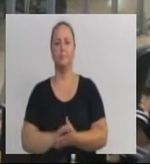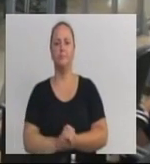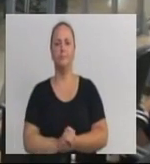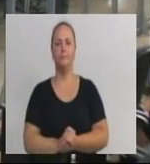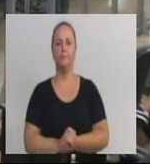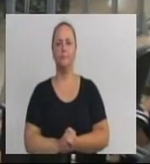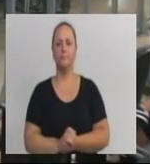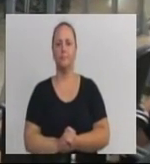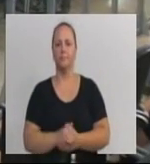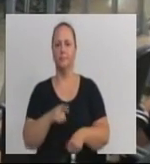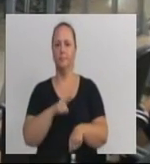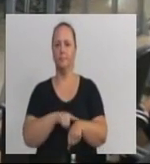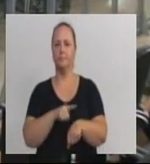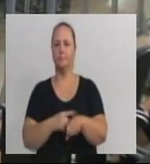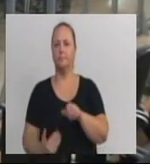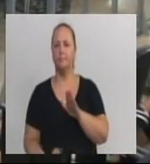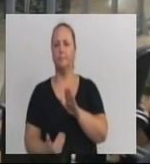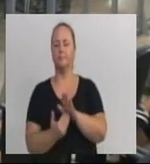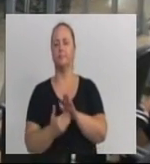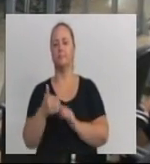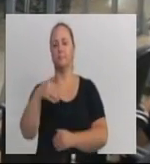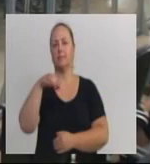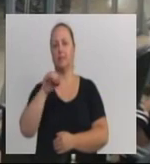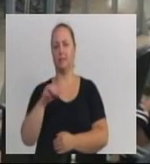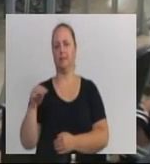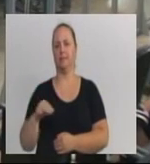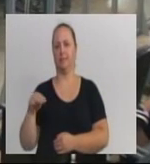Ela tem o tempo de até 10 minutos.